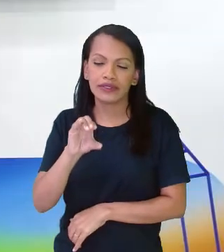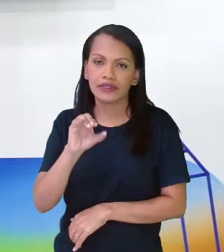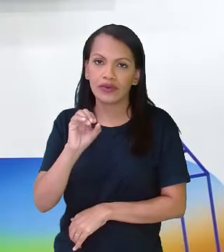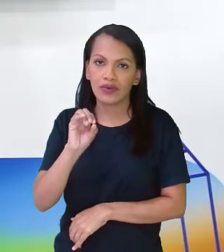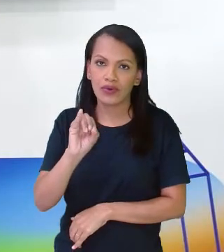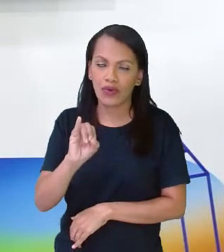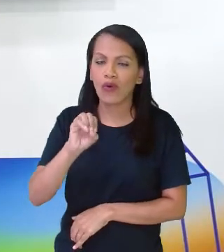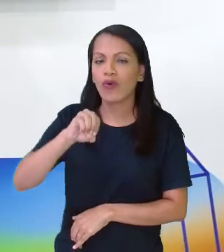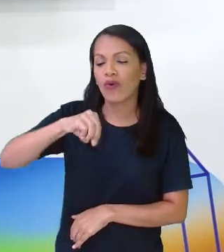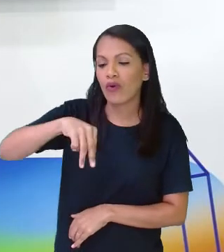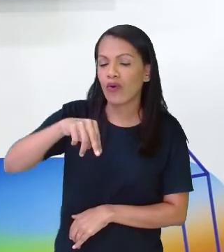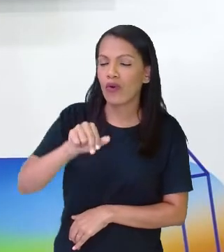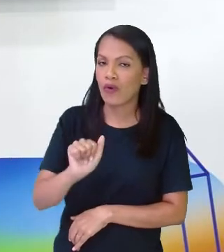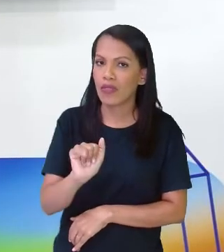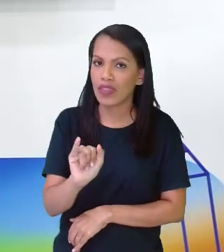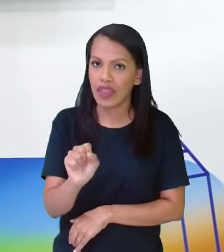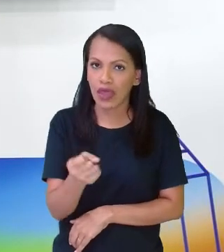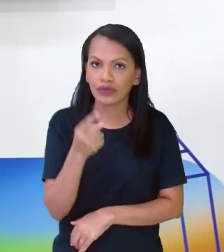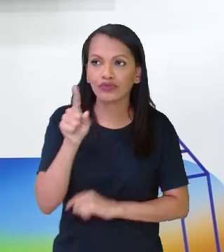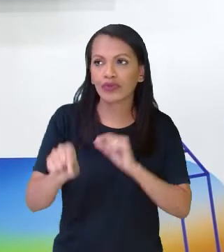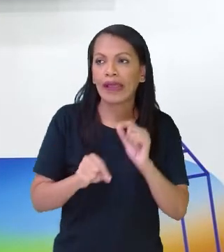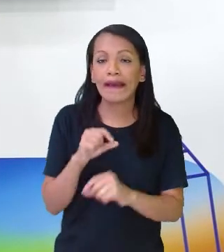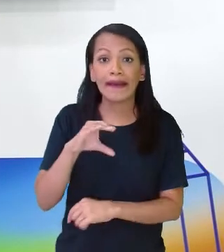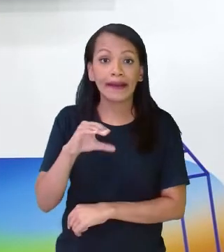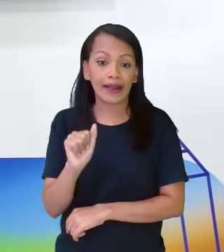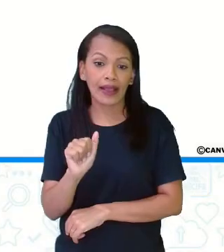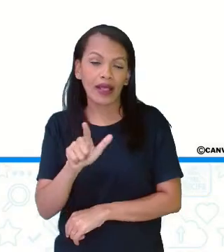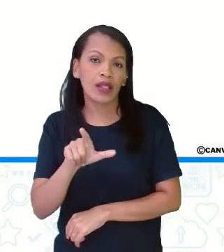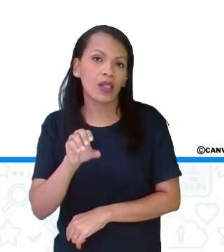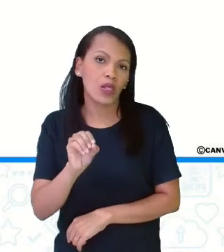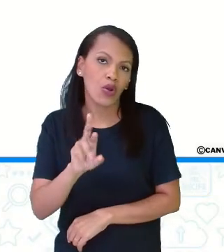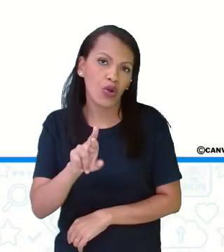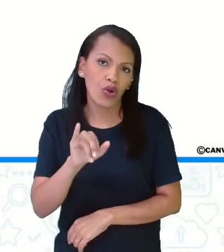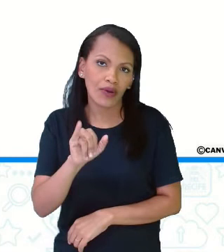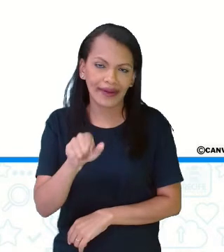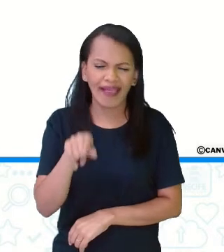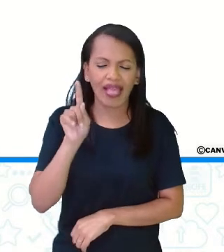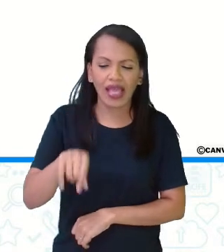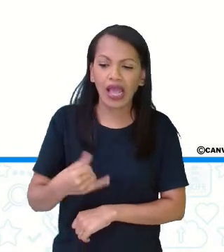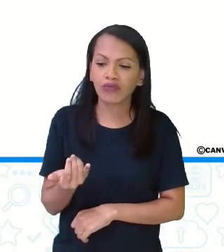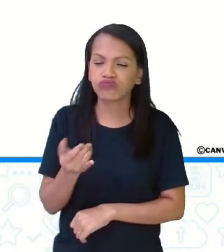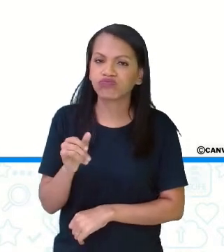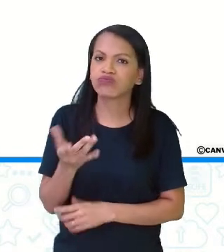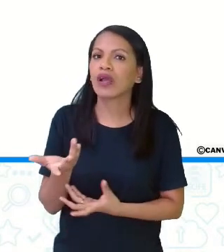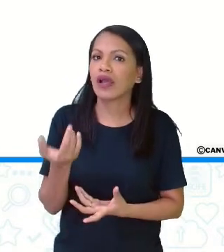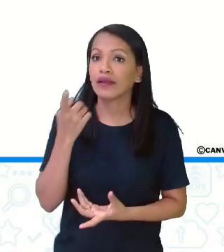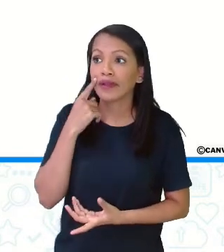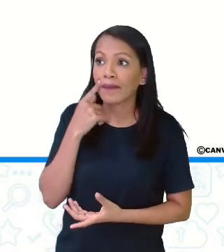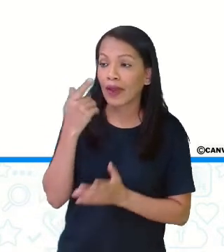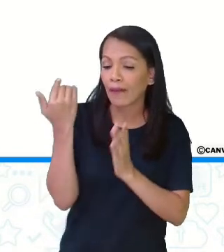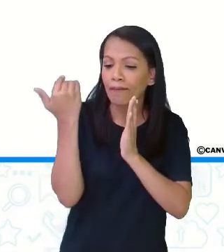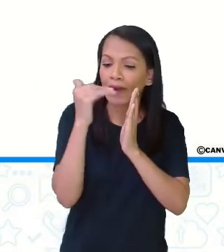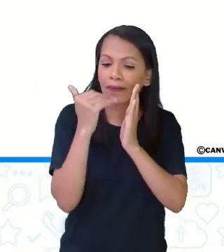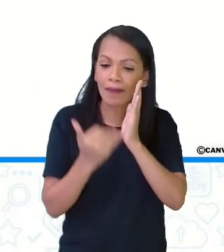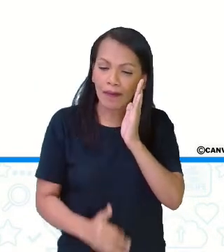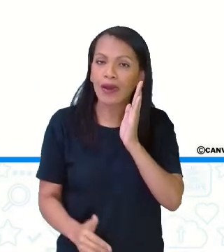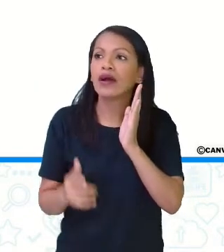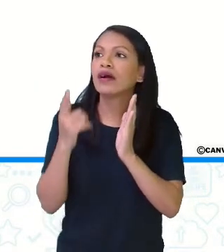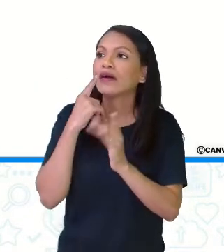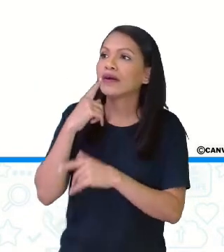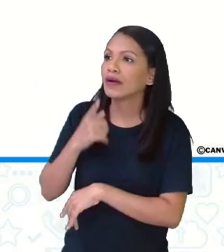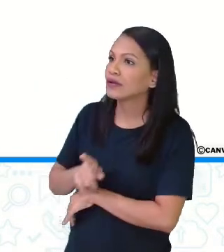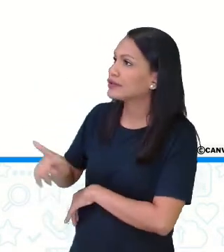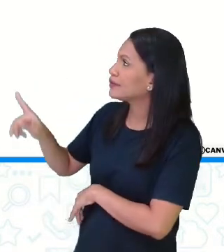que a gente está consumindo, composição dos alimentos, os ingredientes, e aí vocês vão perceber, se vocês tiverem